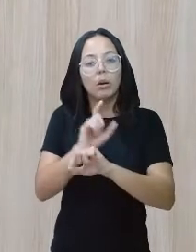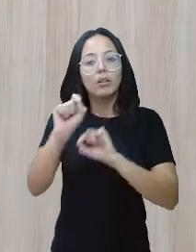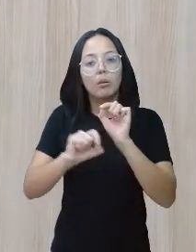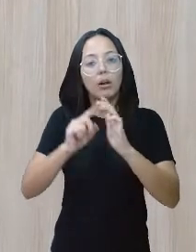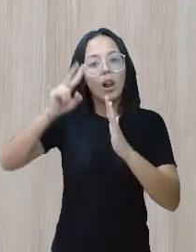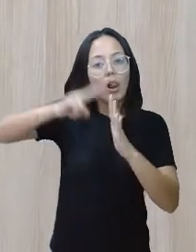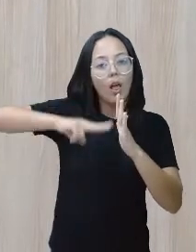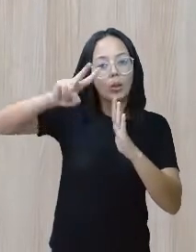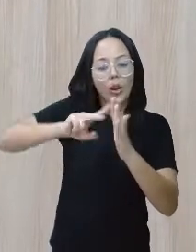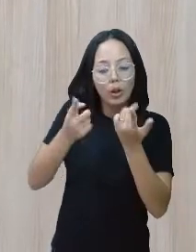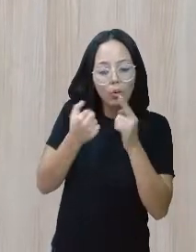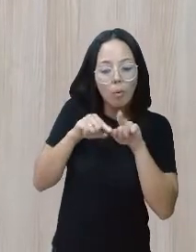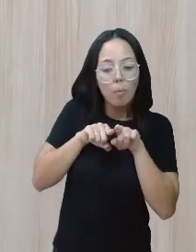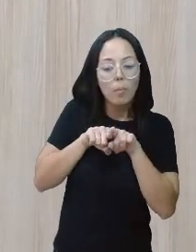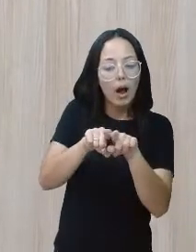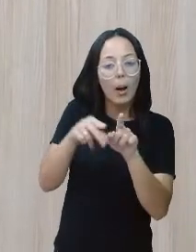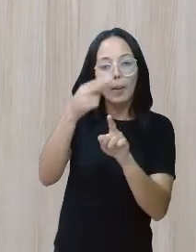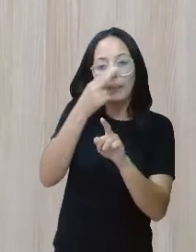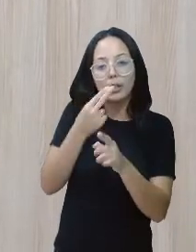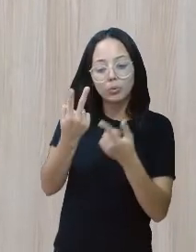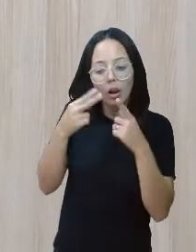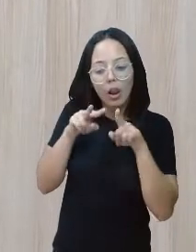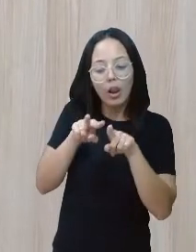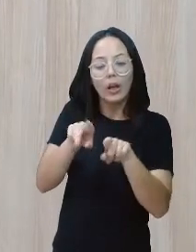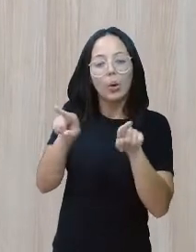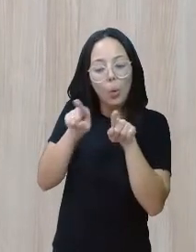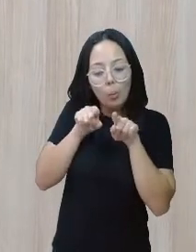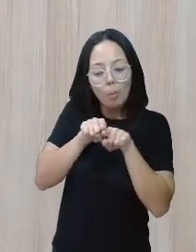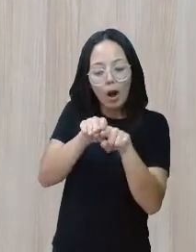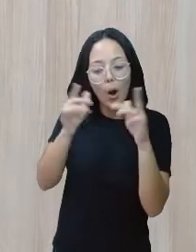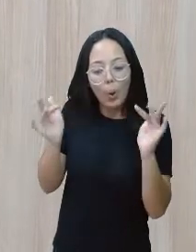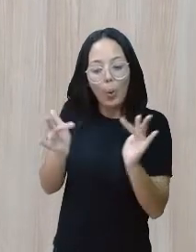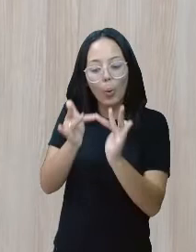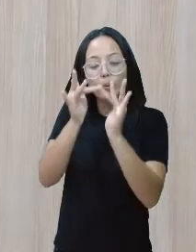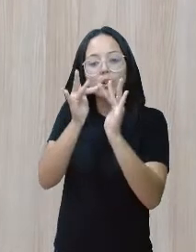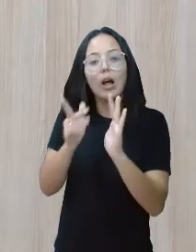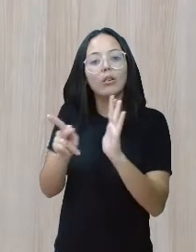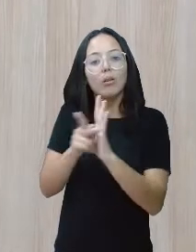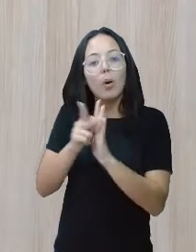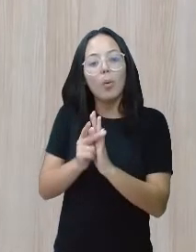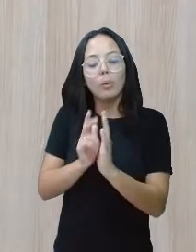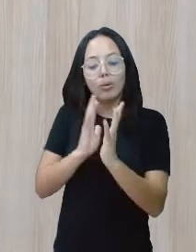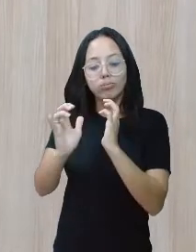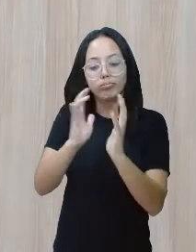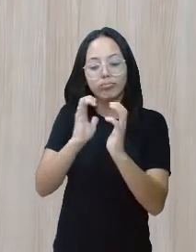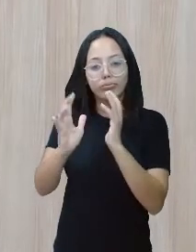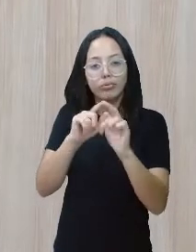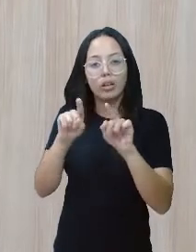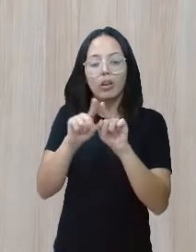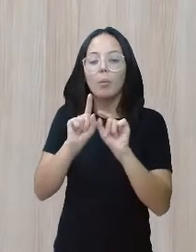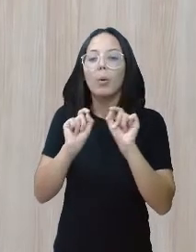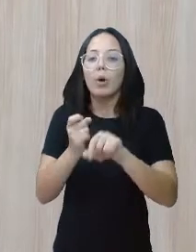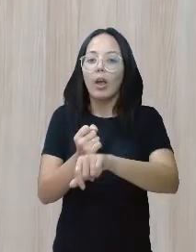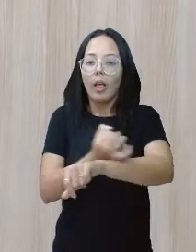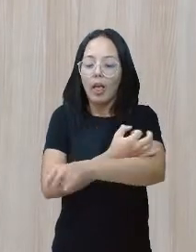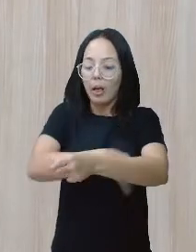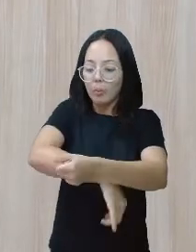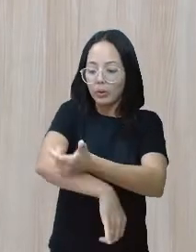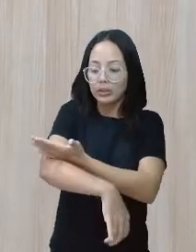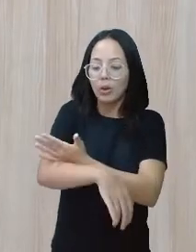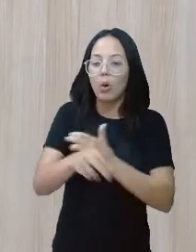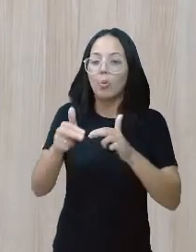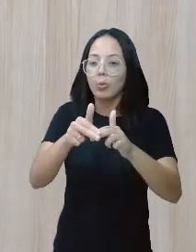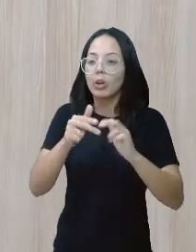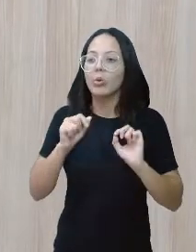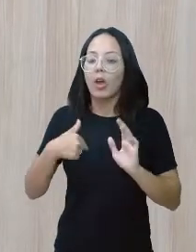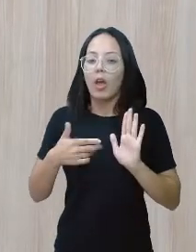ao mesmo tempo aquela obra, entrando em contato ao mesmo tempo com aqueles conflitos, com aquelas emoções. Então, eu propicio